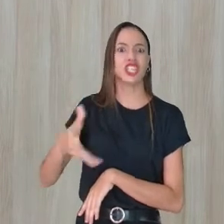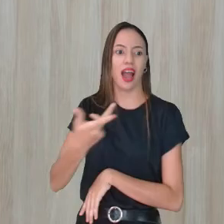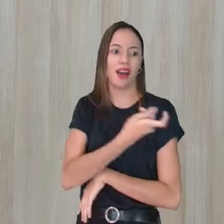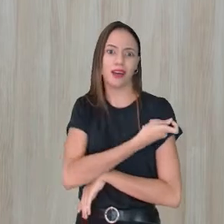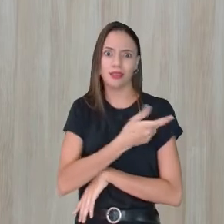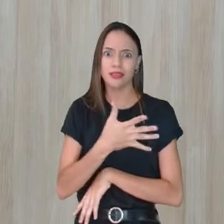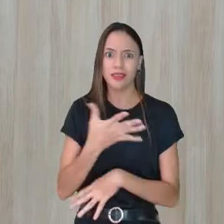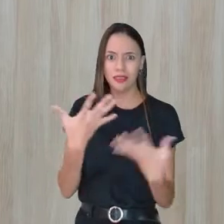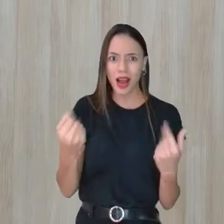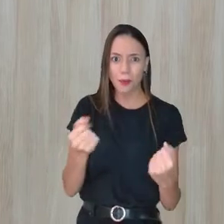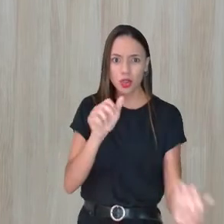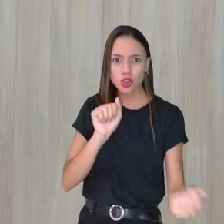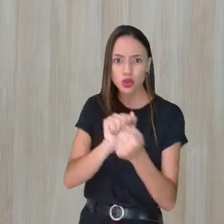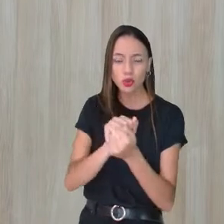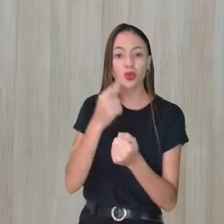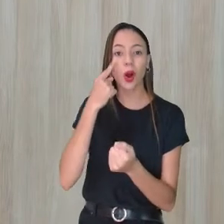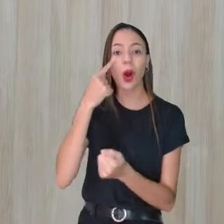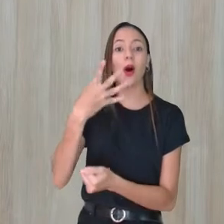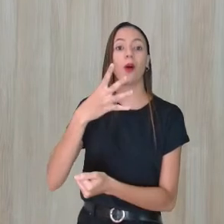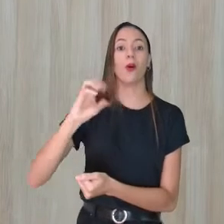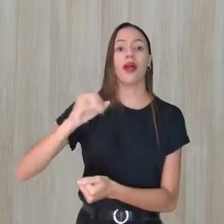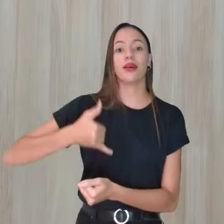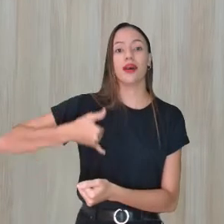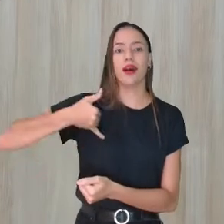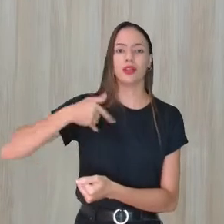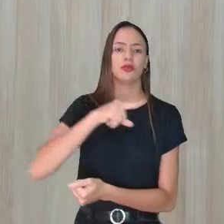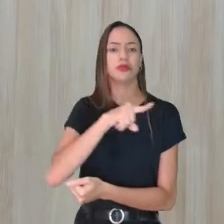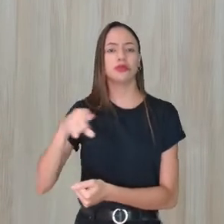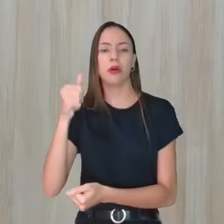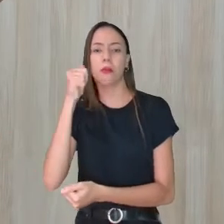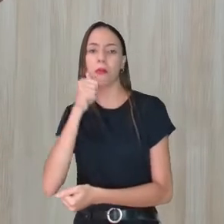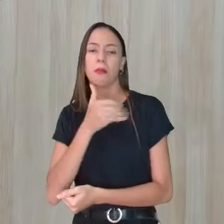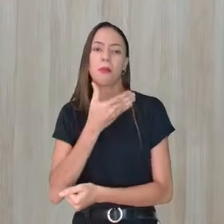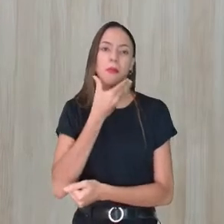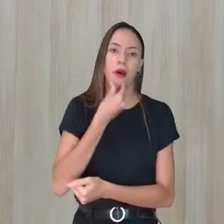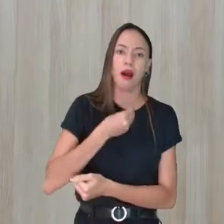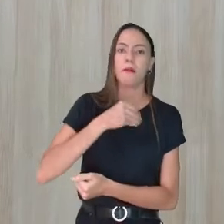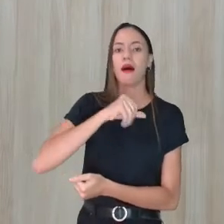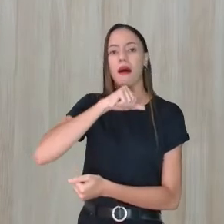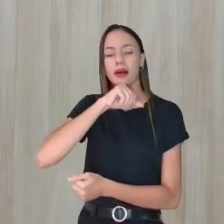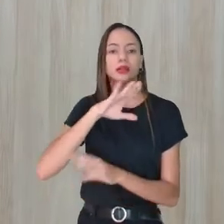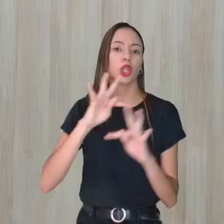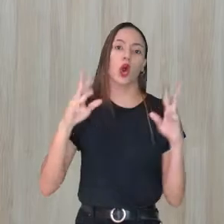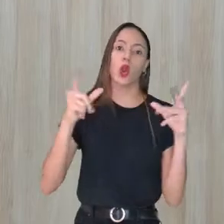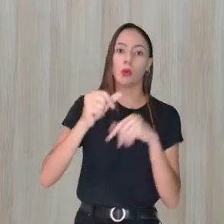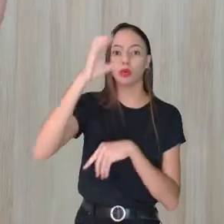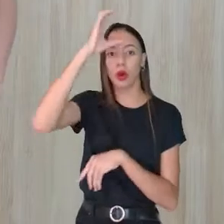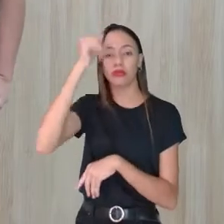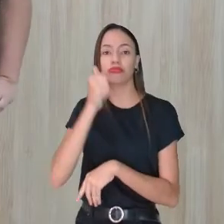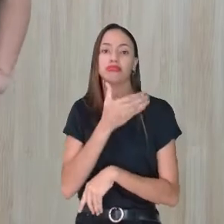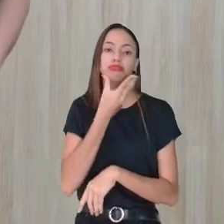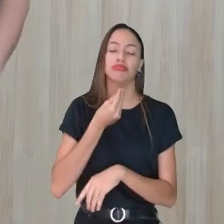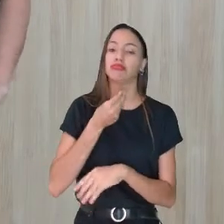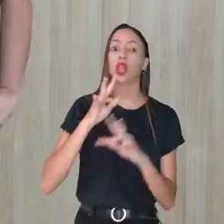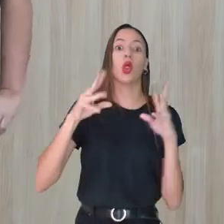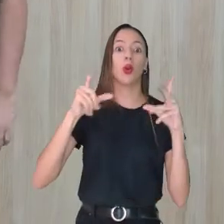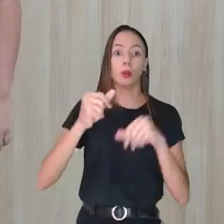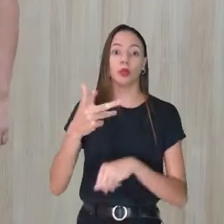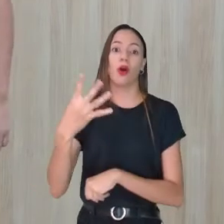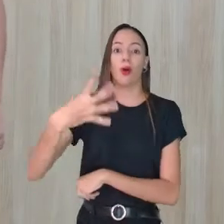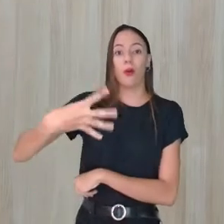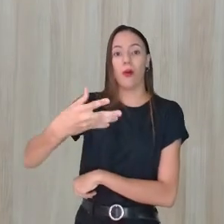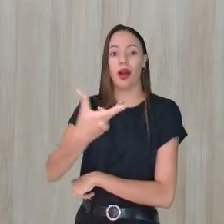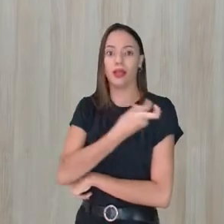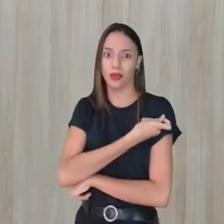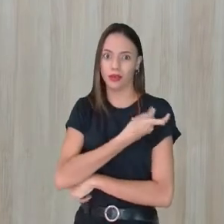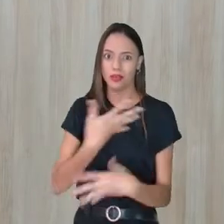nos vacinar aí, 40 a mais, pai, mãe, tio, tia. Vamos todo mundo tomar a 4ª dose. 40 a mais aí, ó,